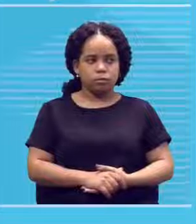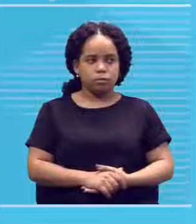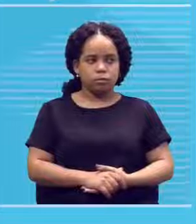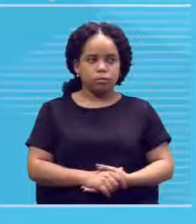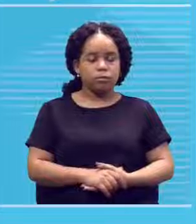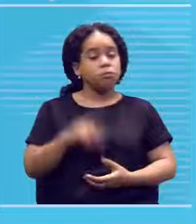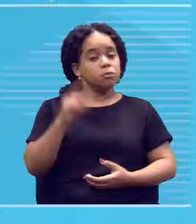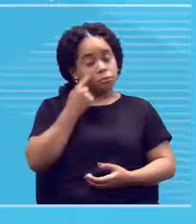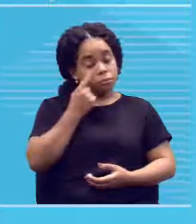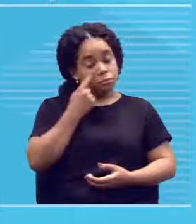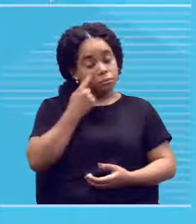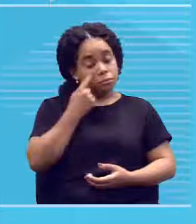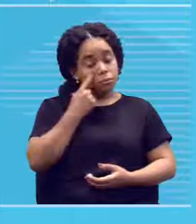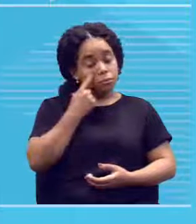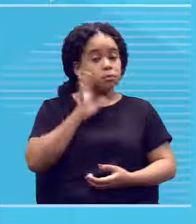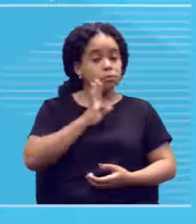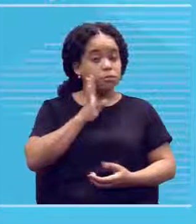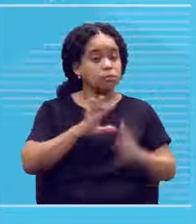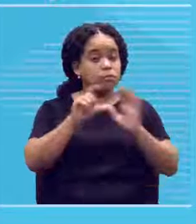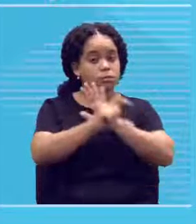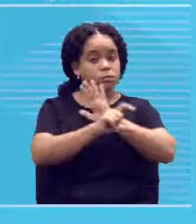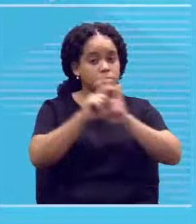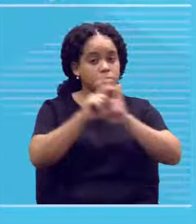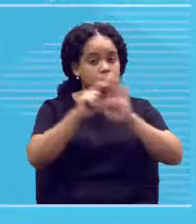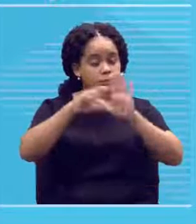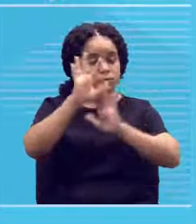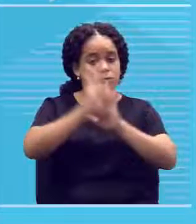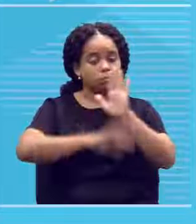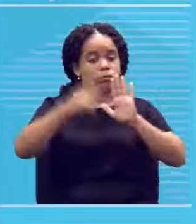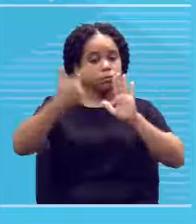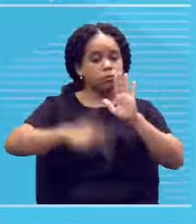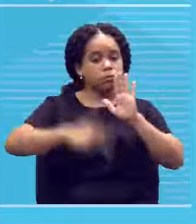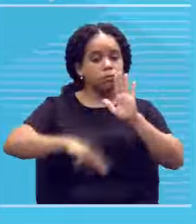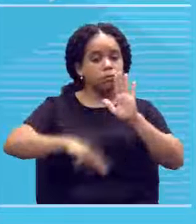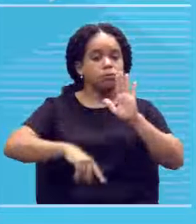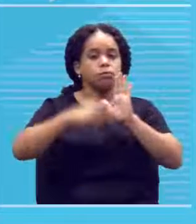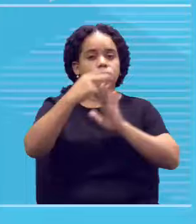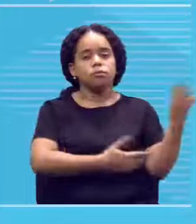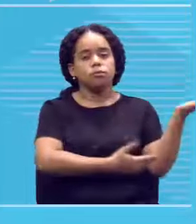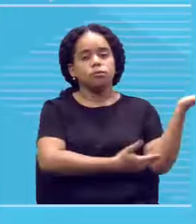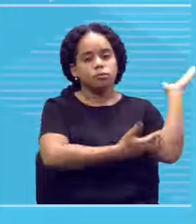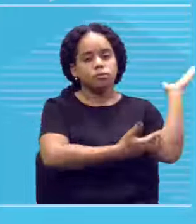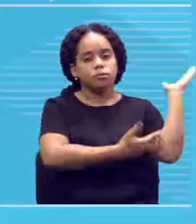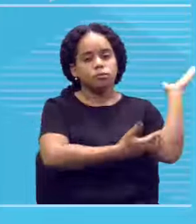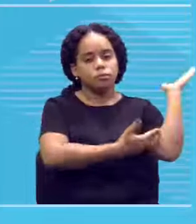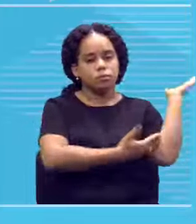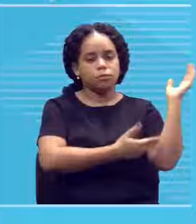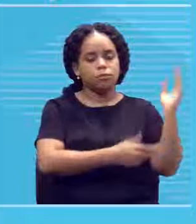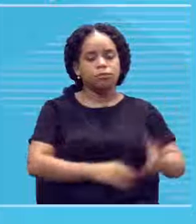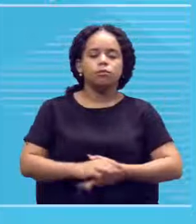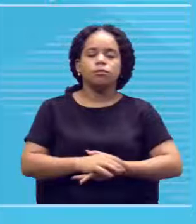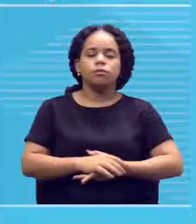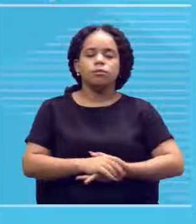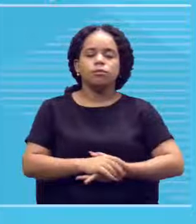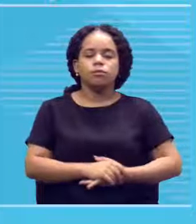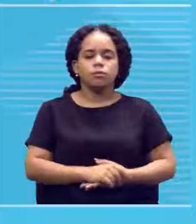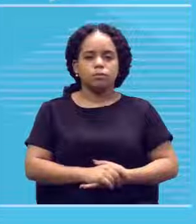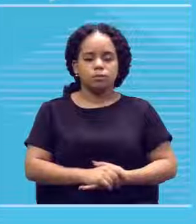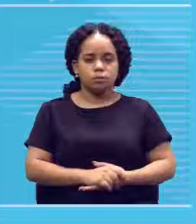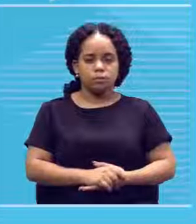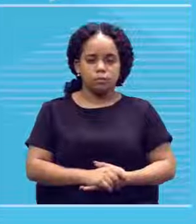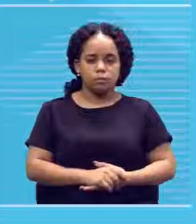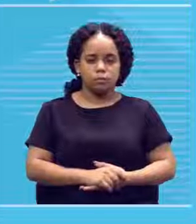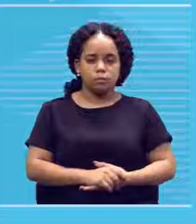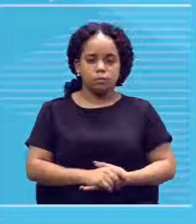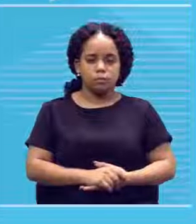E olha que legal eu vou ler novamente o primeiro parágrafo a primeira vista parece que a chuva devia cair sempre à